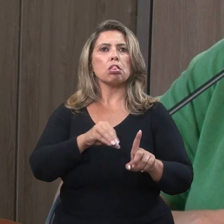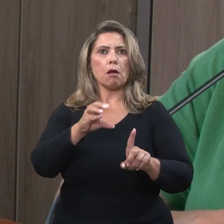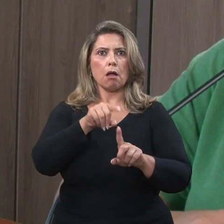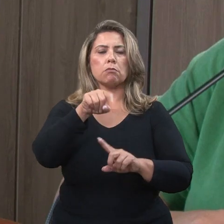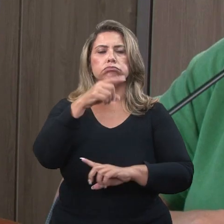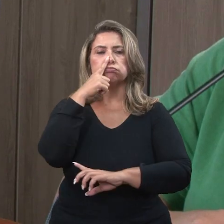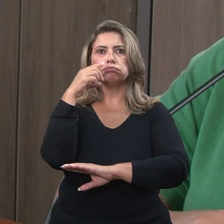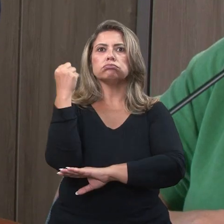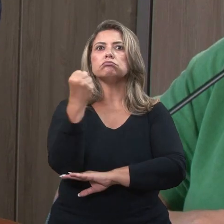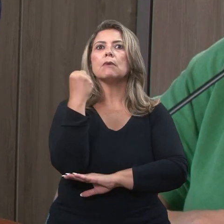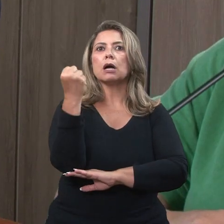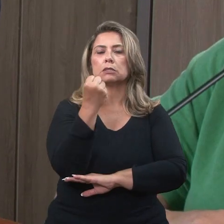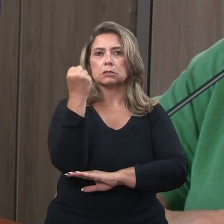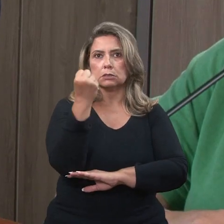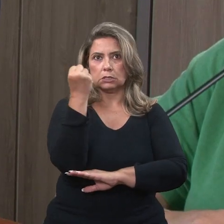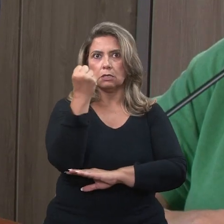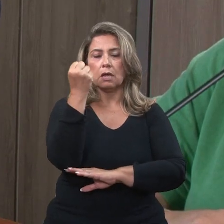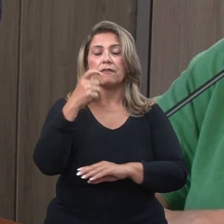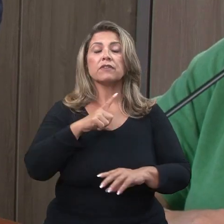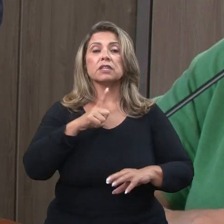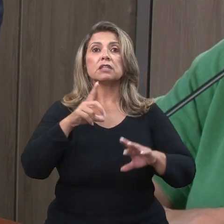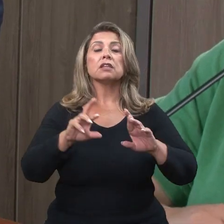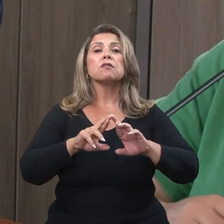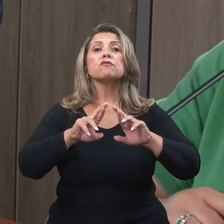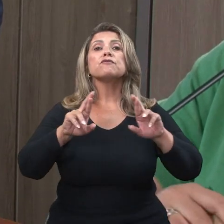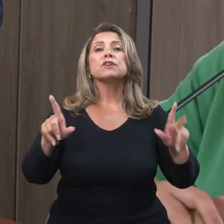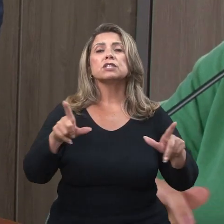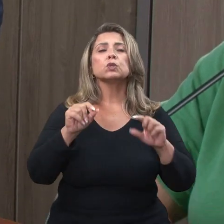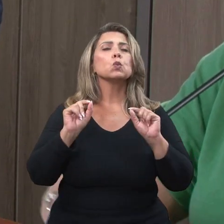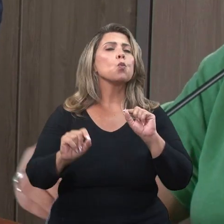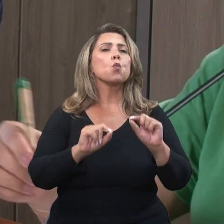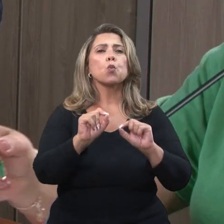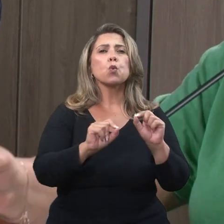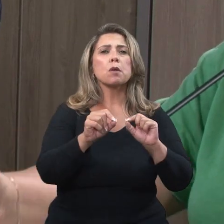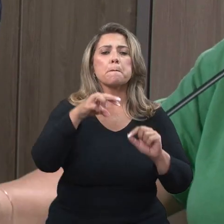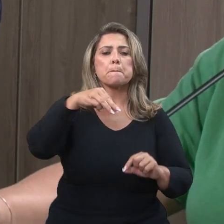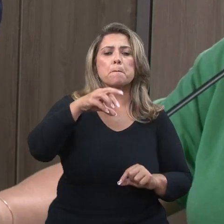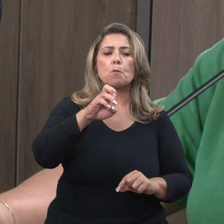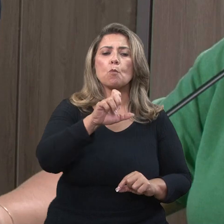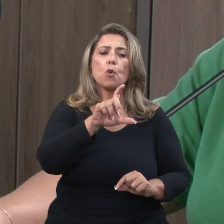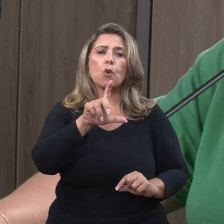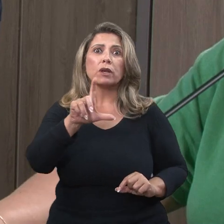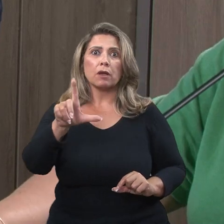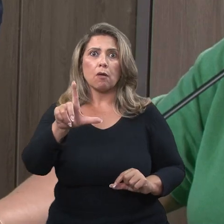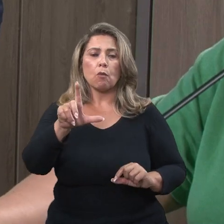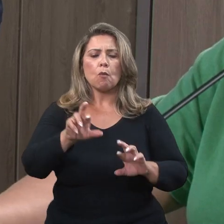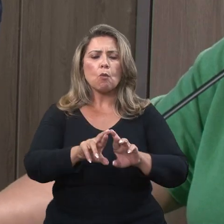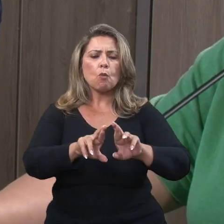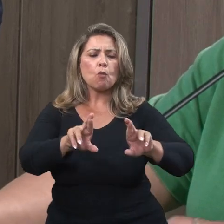grave. A grande distinção entre o assédio moral e o assédio sexual, como o